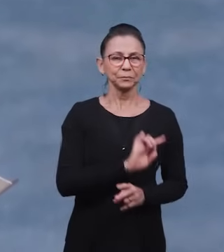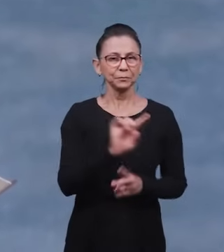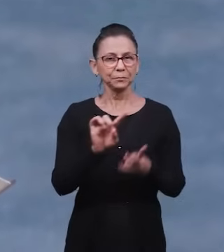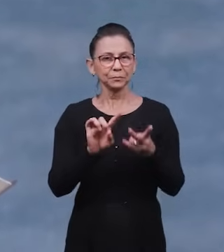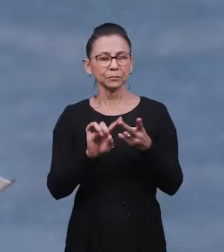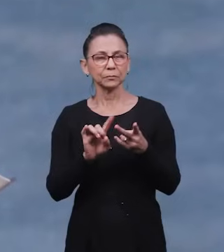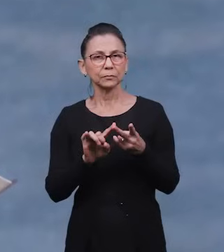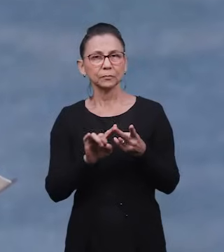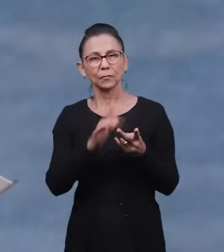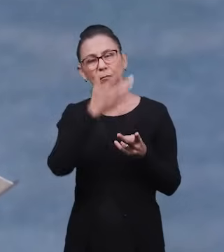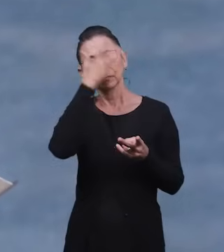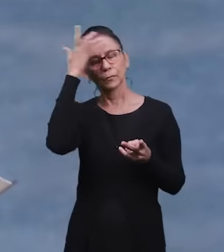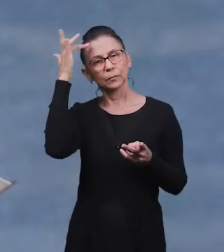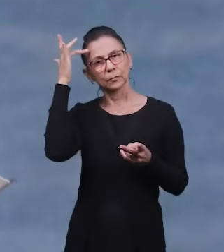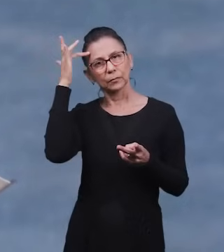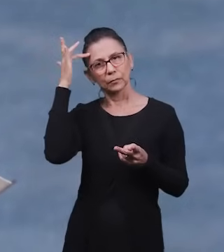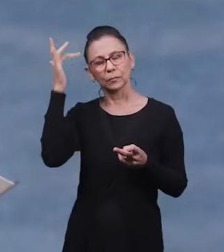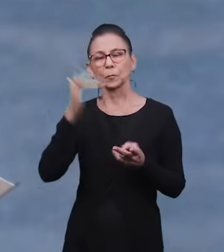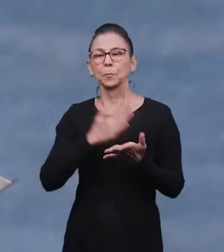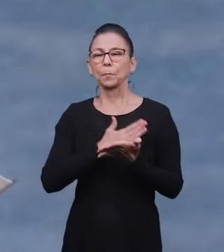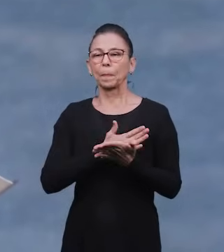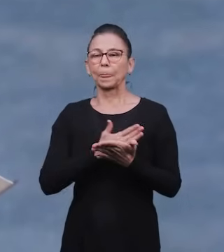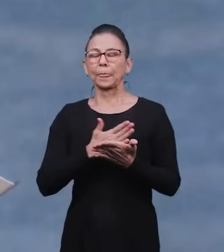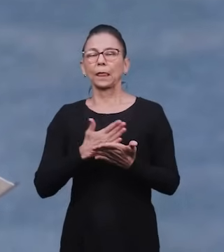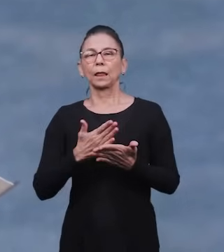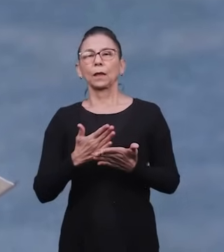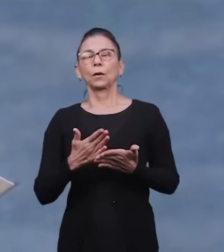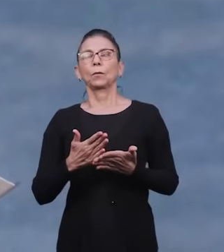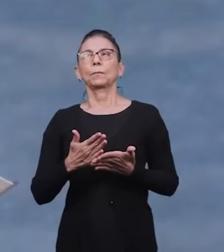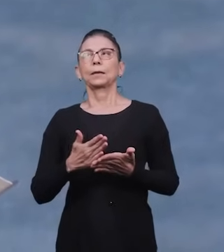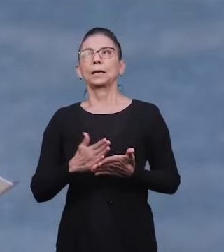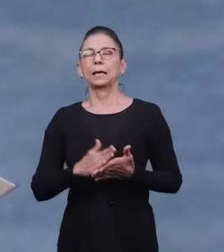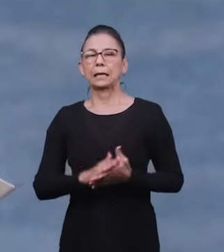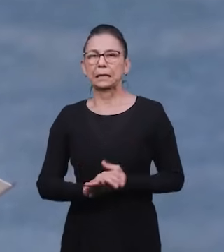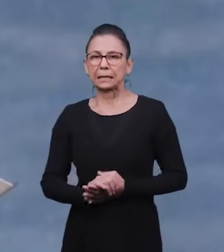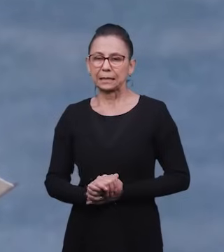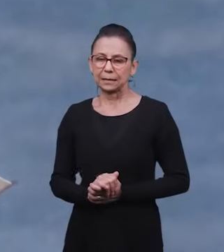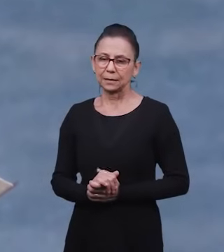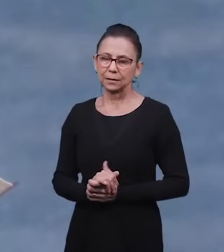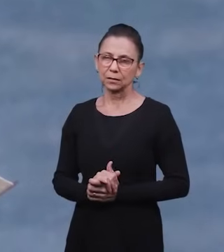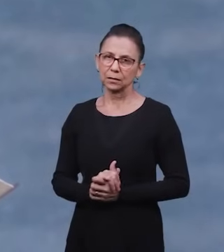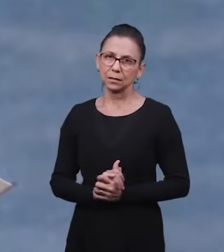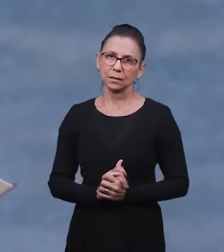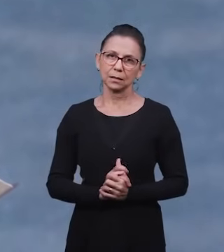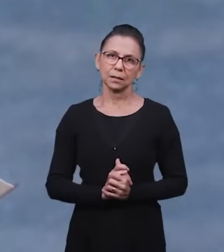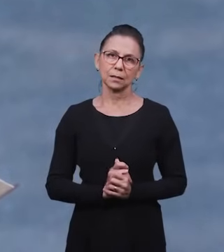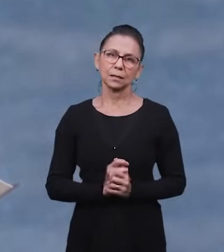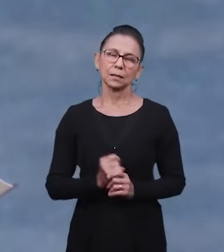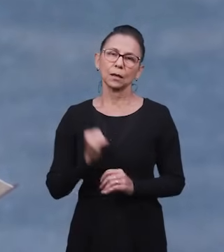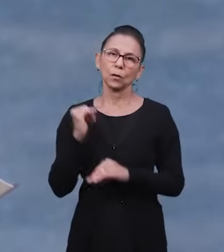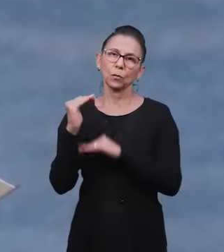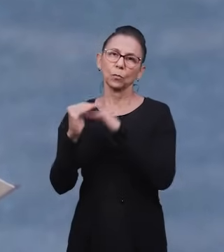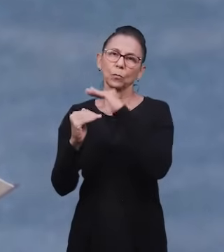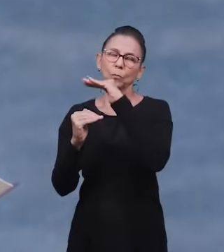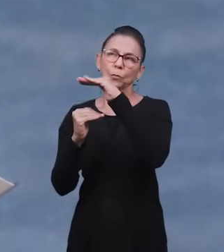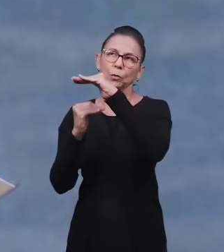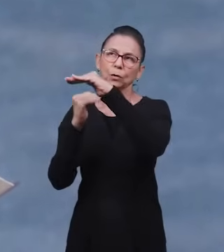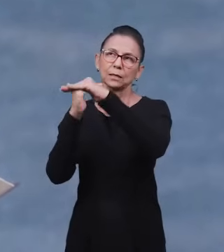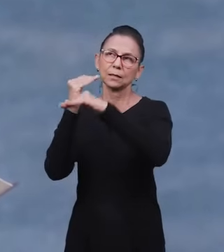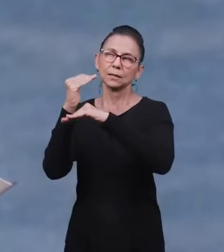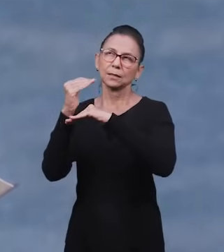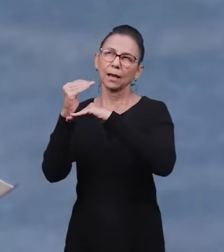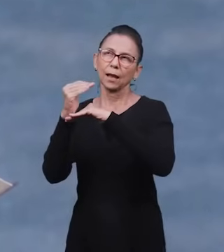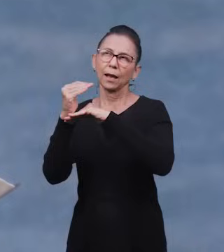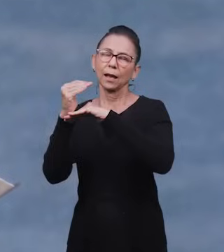quando o homem, ele começa a agir, começa reiteradamente a